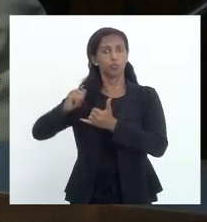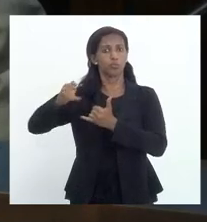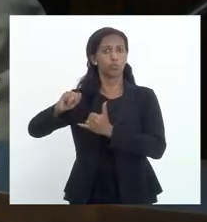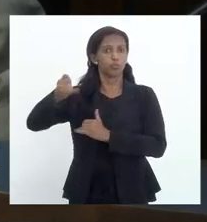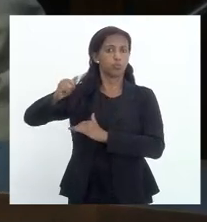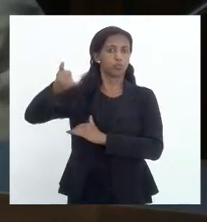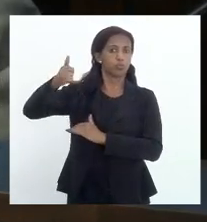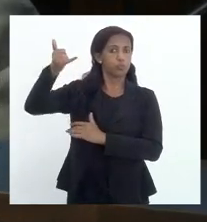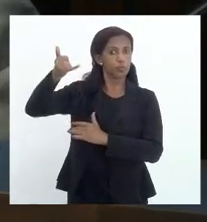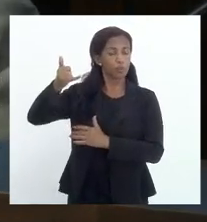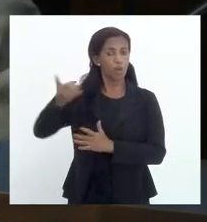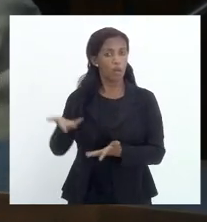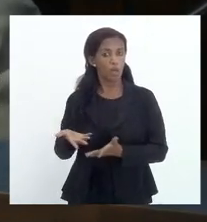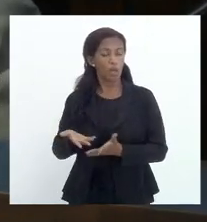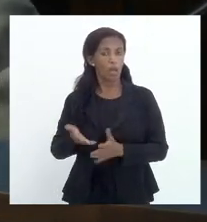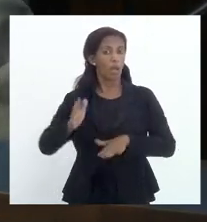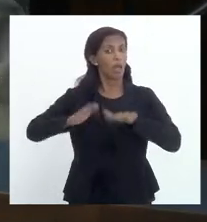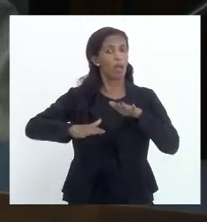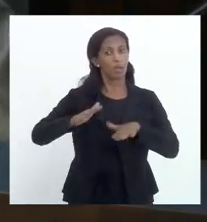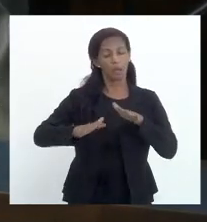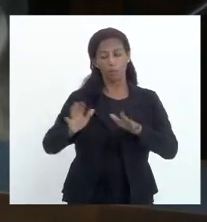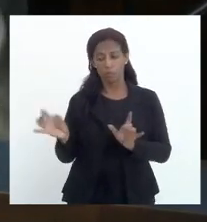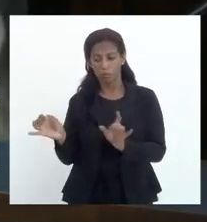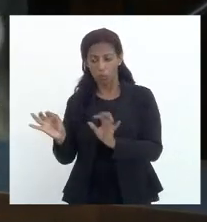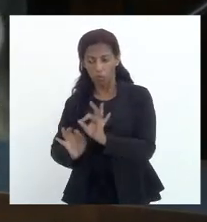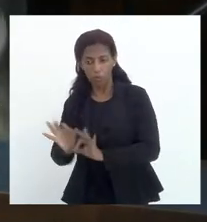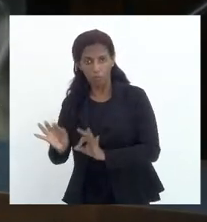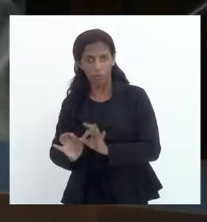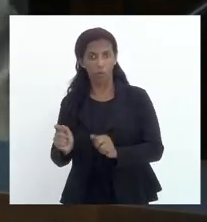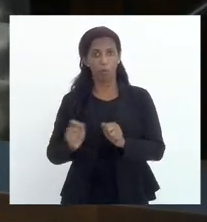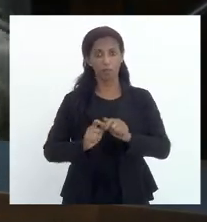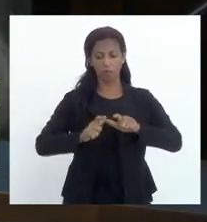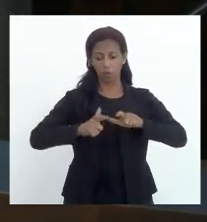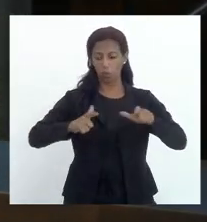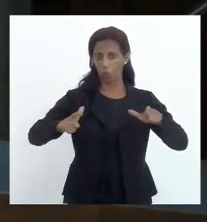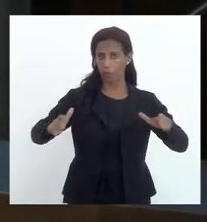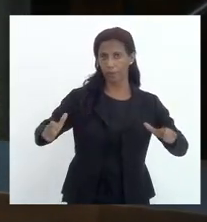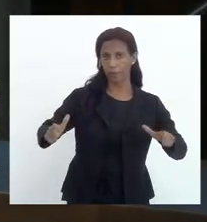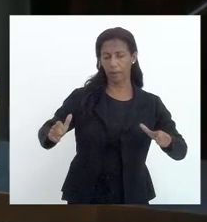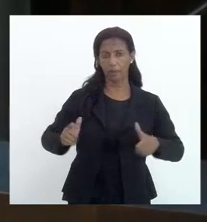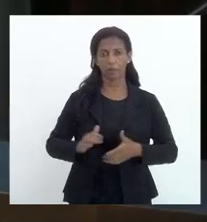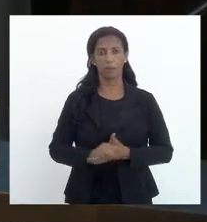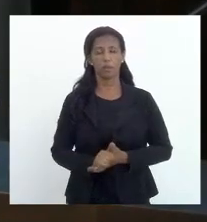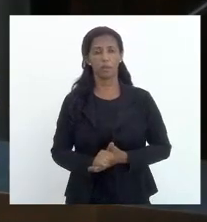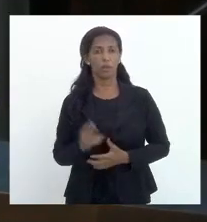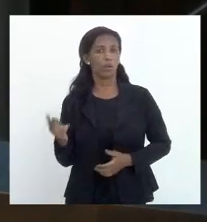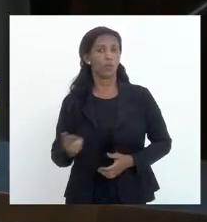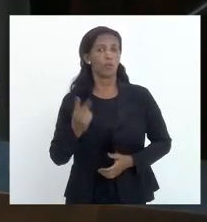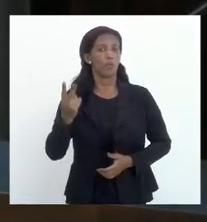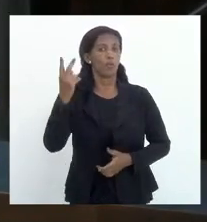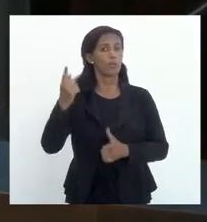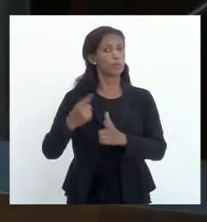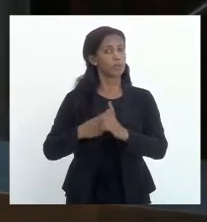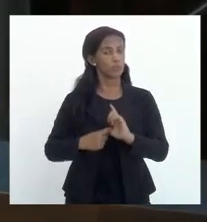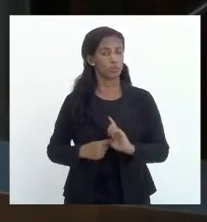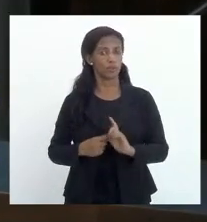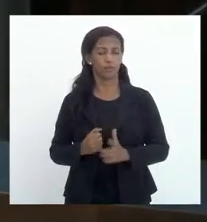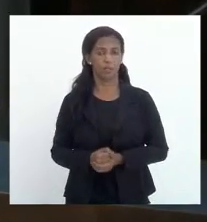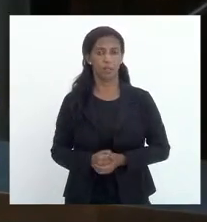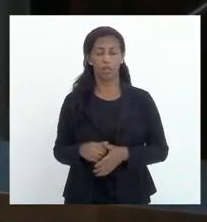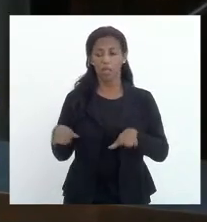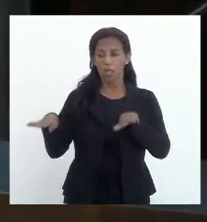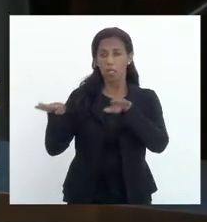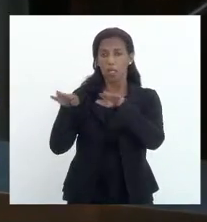são juros compostos, acaba de alguma forma fazendo crescer o valor da dívida, né? É